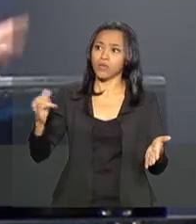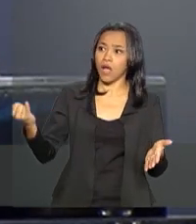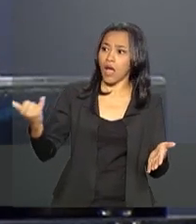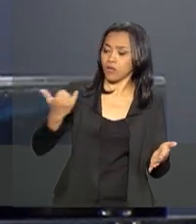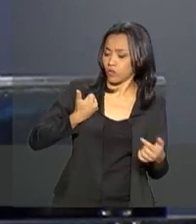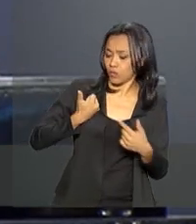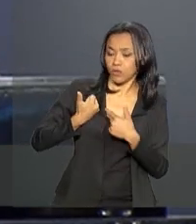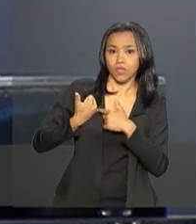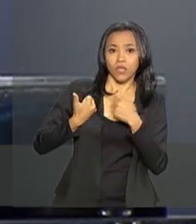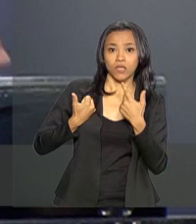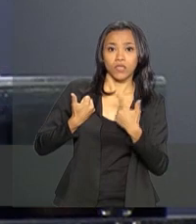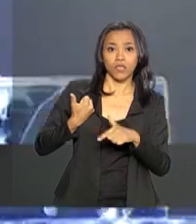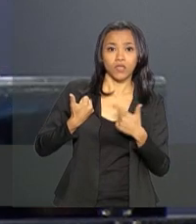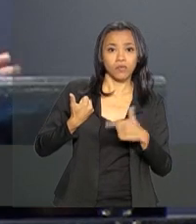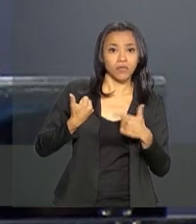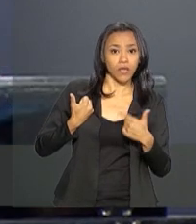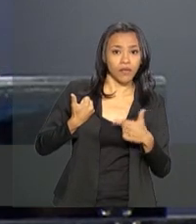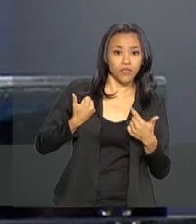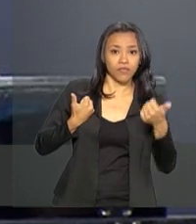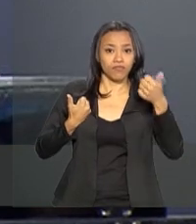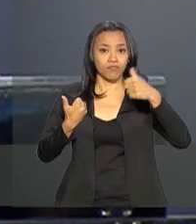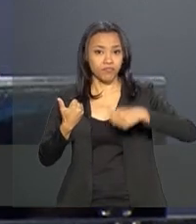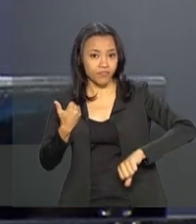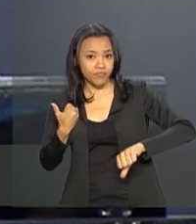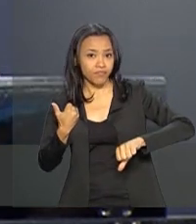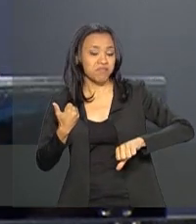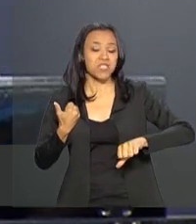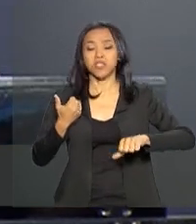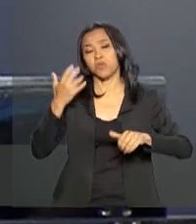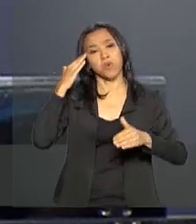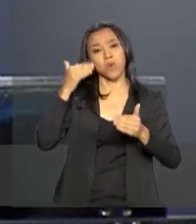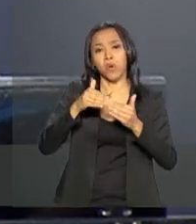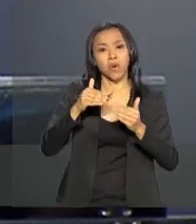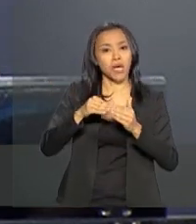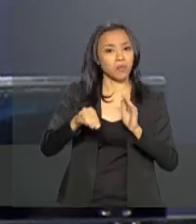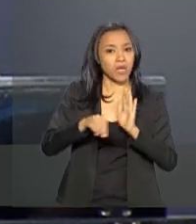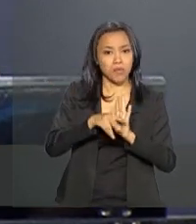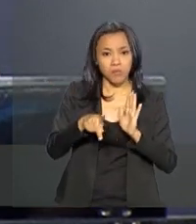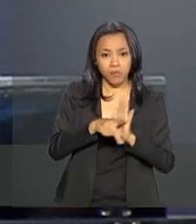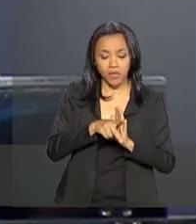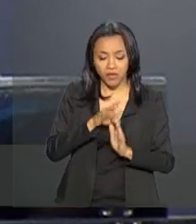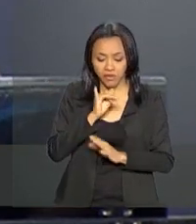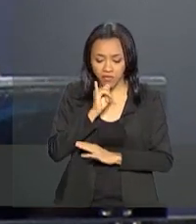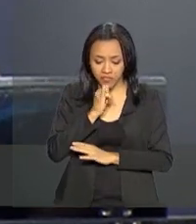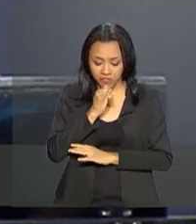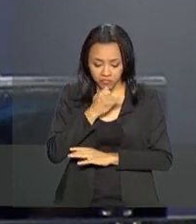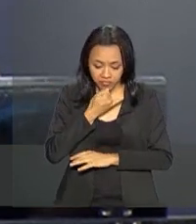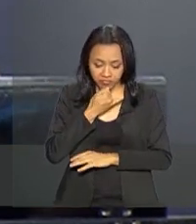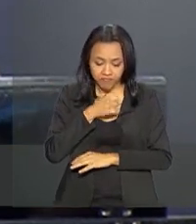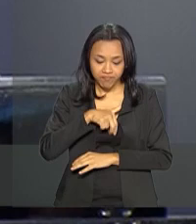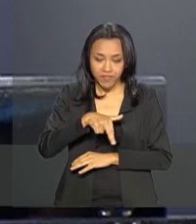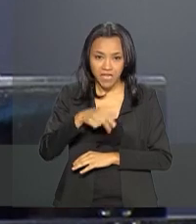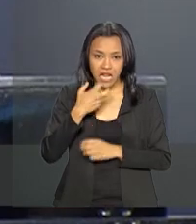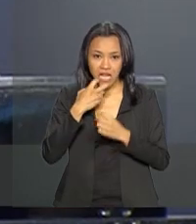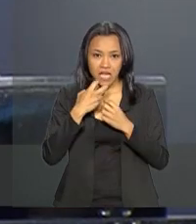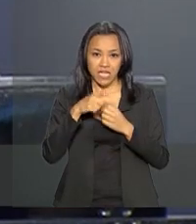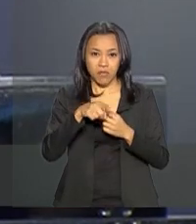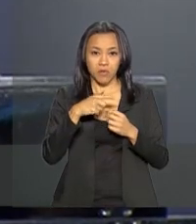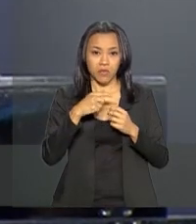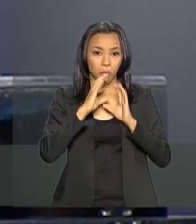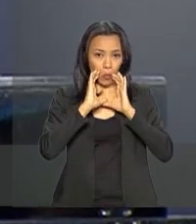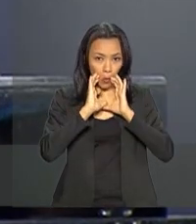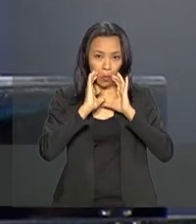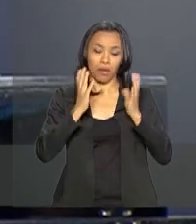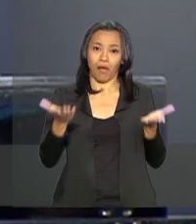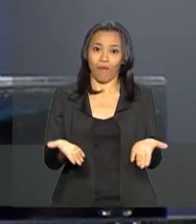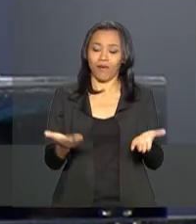de que não houve quórum ou que foi desaprovada a medida. Eu sairia debaixo de vaias. Agora nós vamos sair debaixo de aplausos.